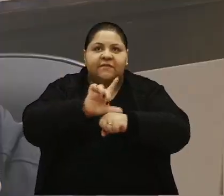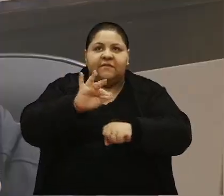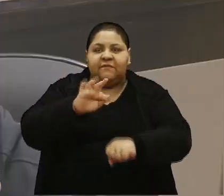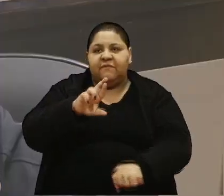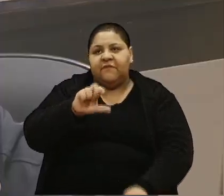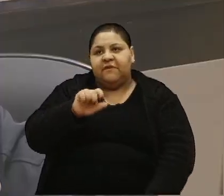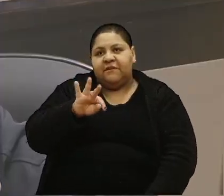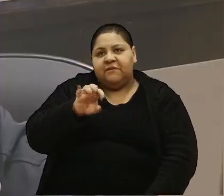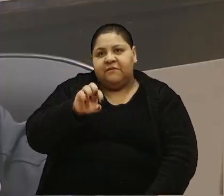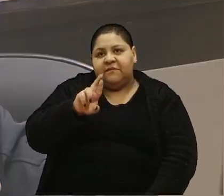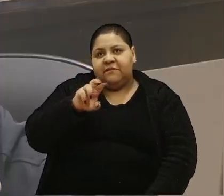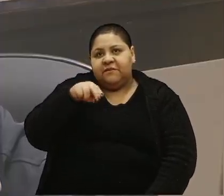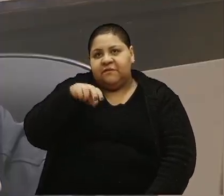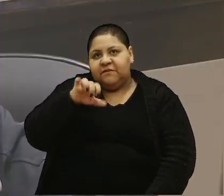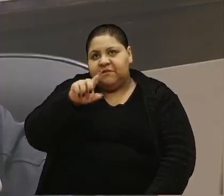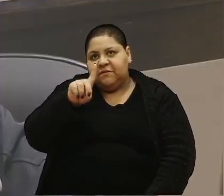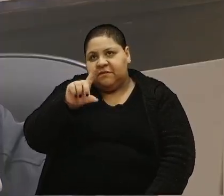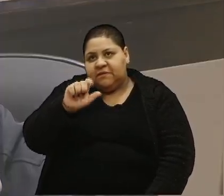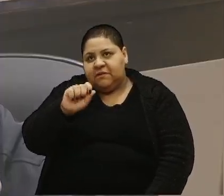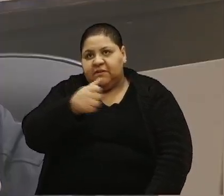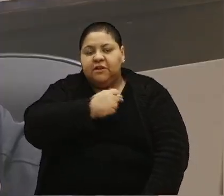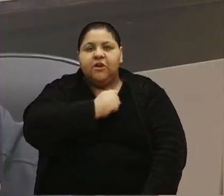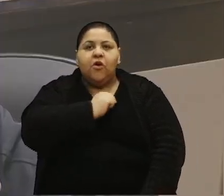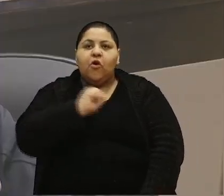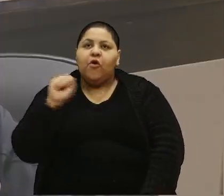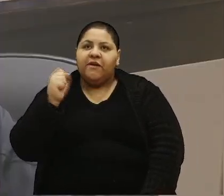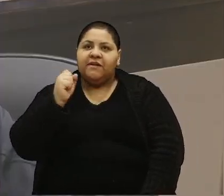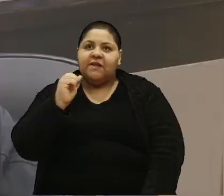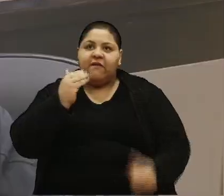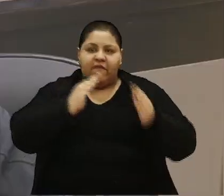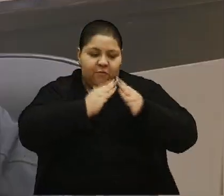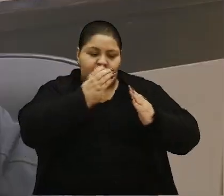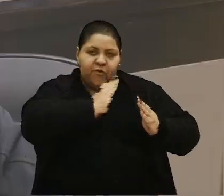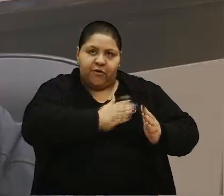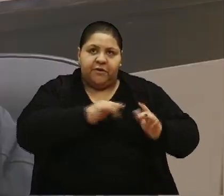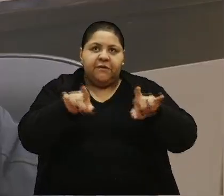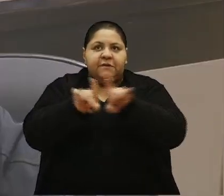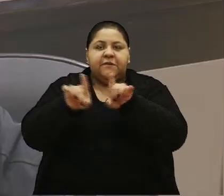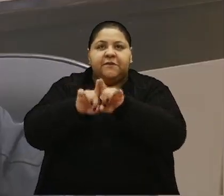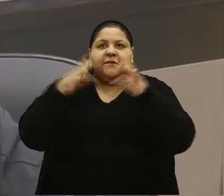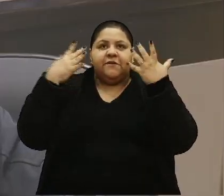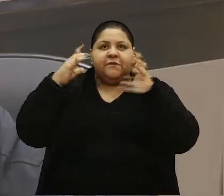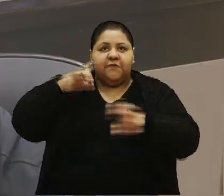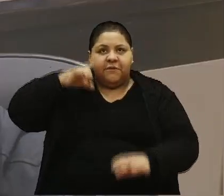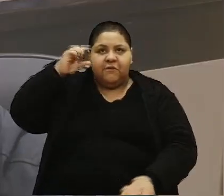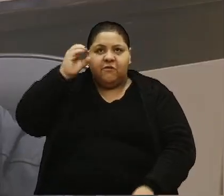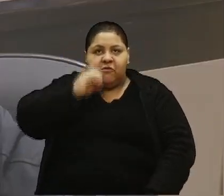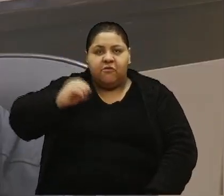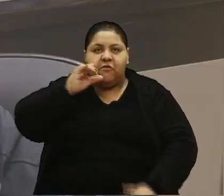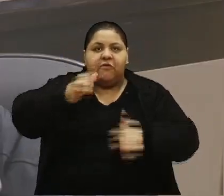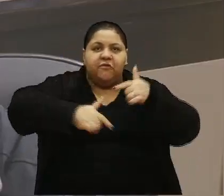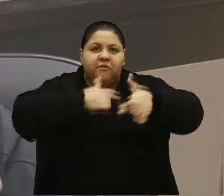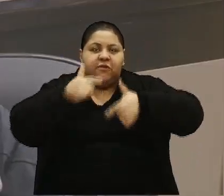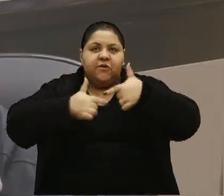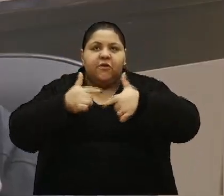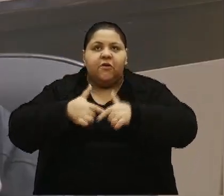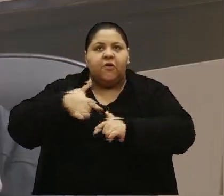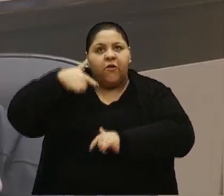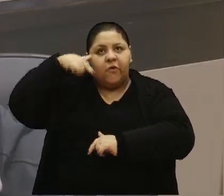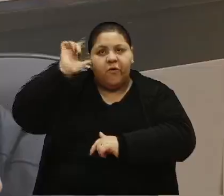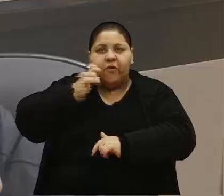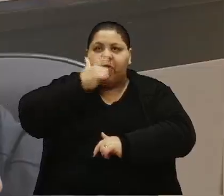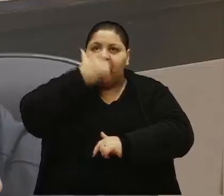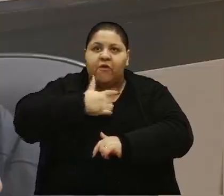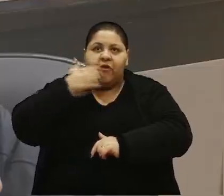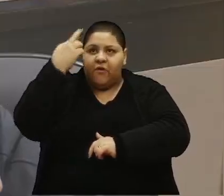que mora sempre no meu coração. Também aqui parabenizar o Aldonei pelo ótimo trabalho na data de ontem, né? Só acho que o Rafael